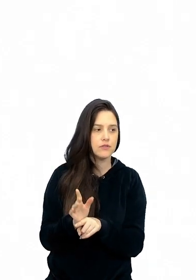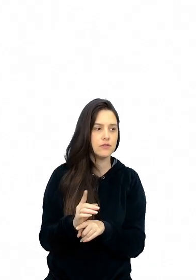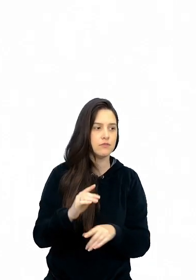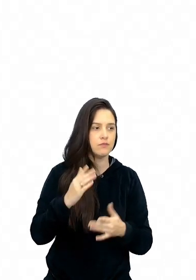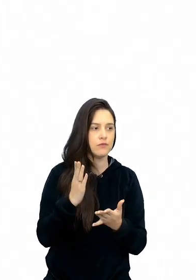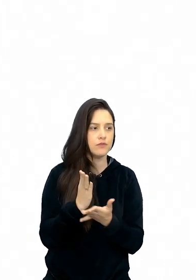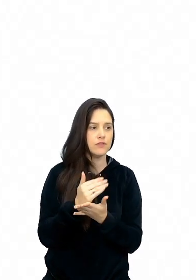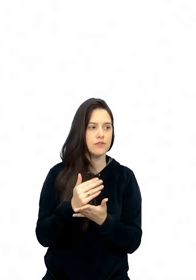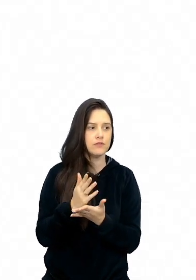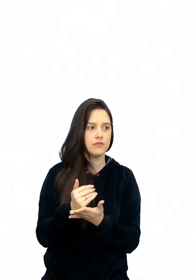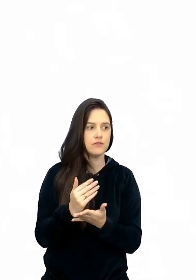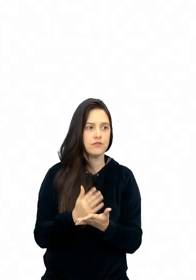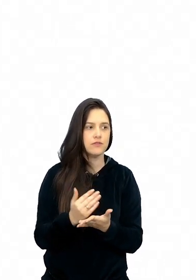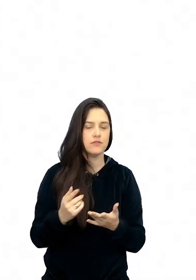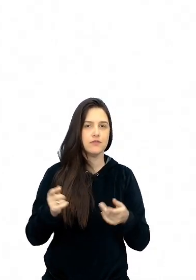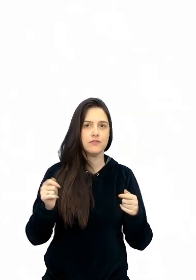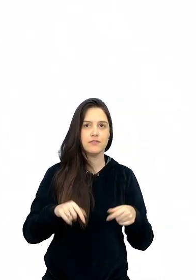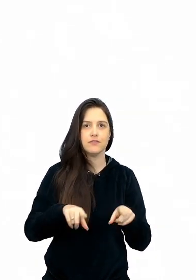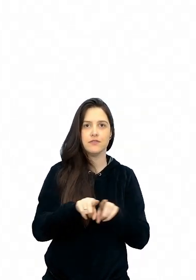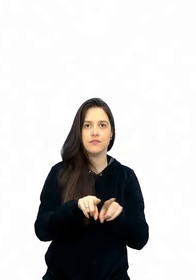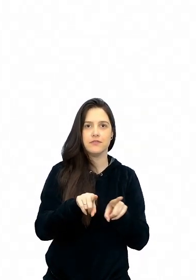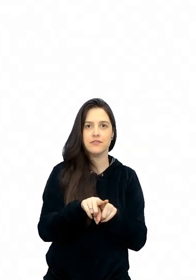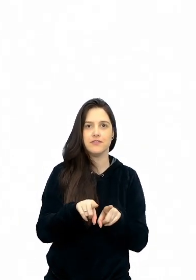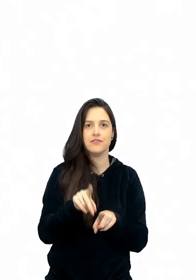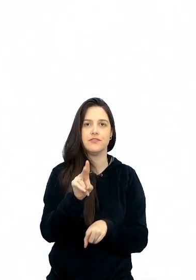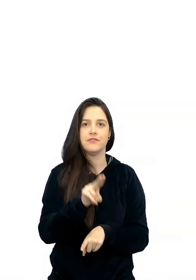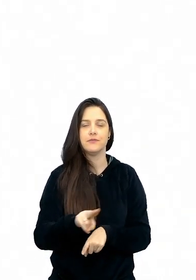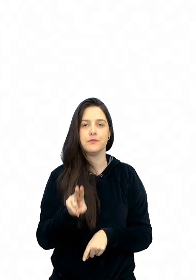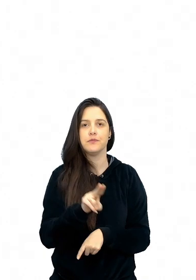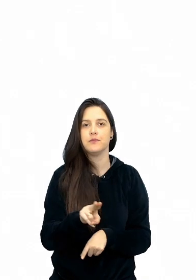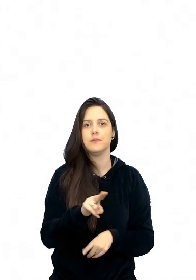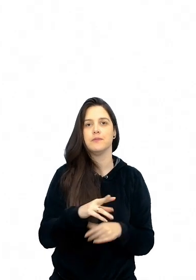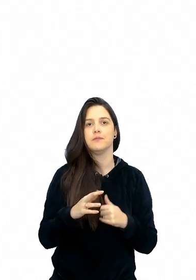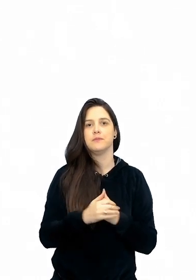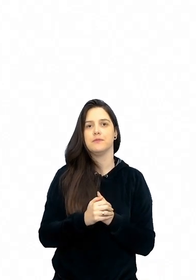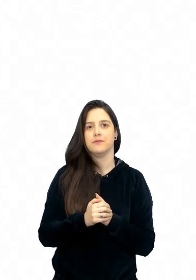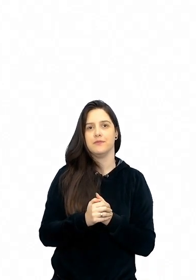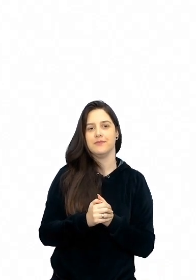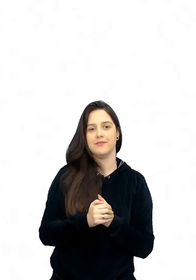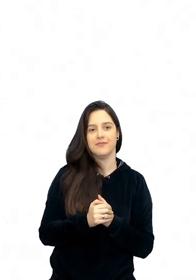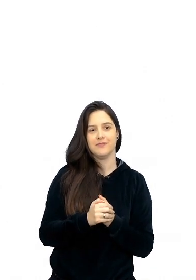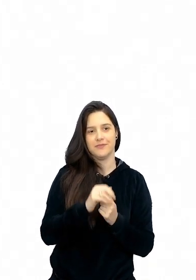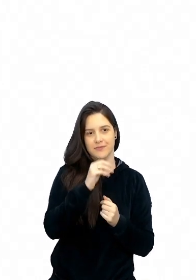na etapa, para a gente também aqui discutir no ano.